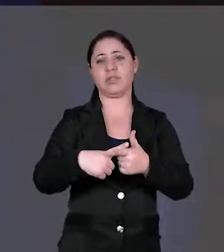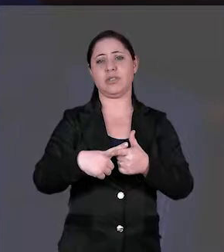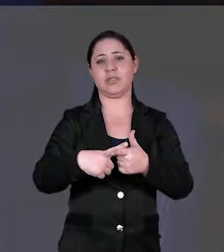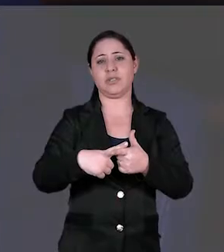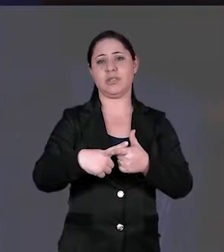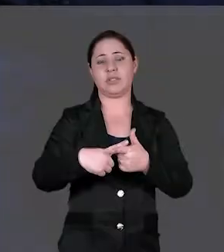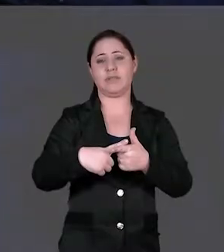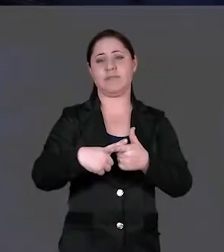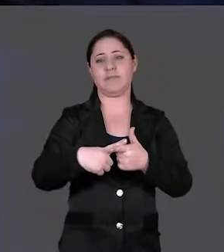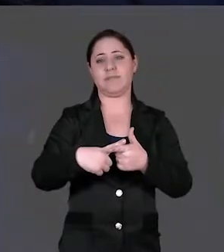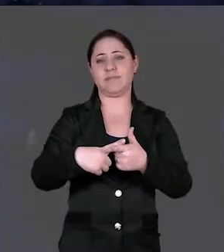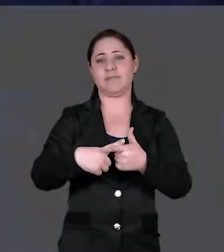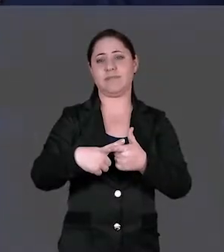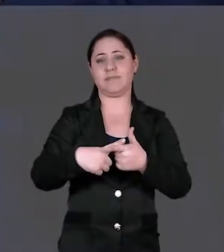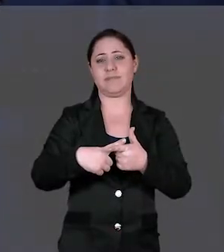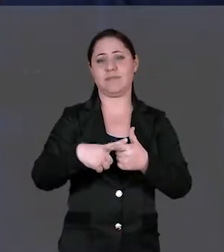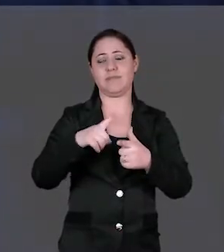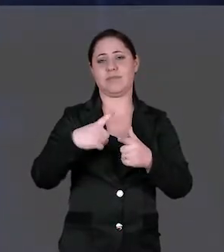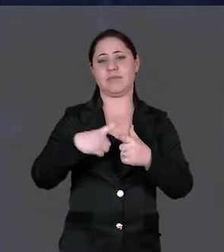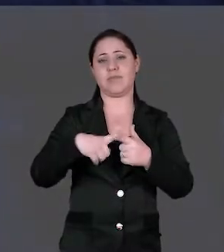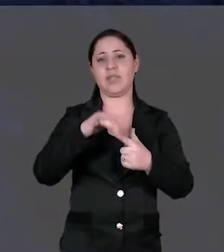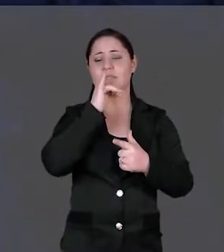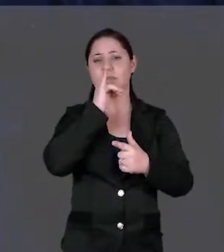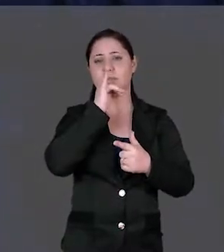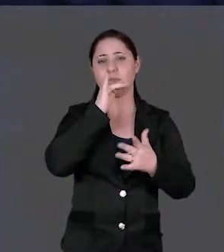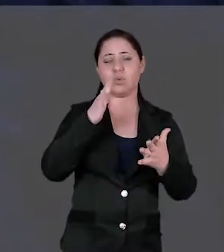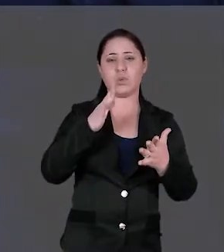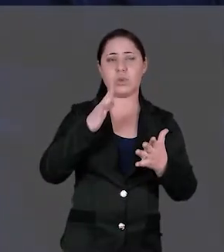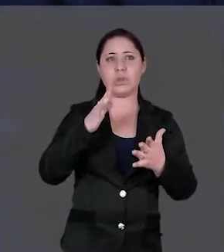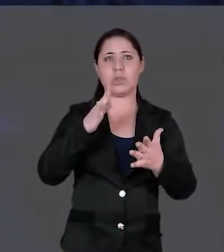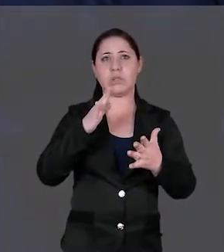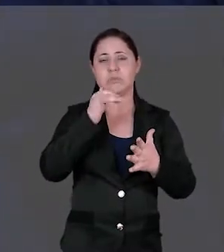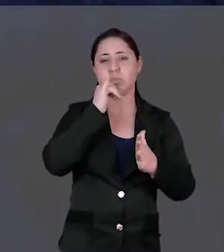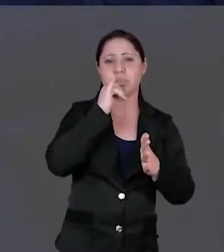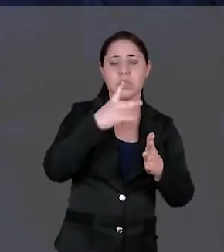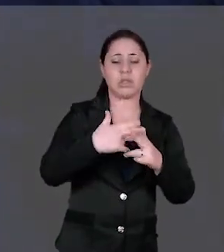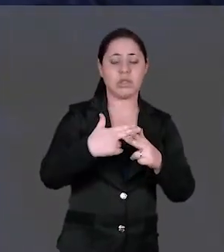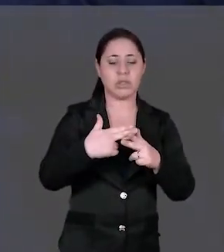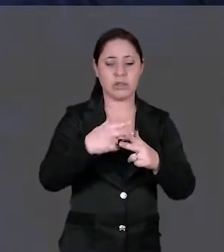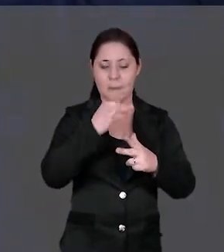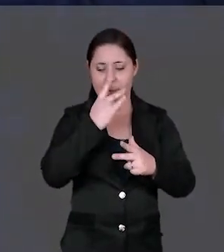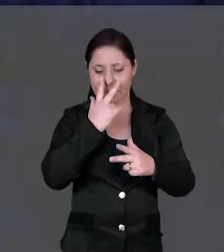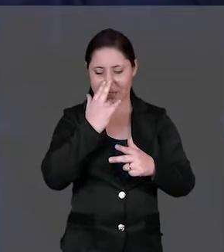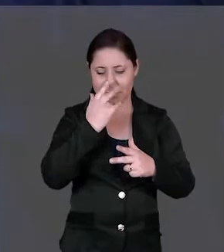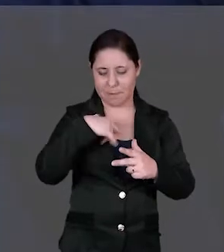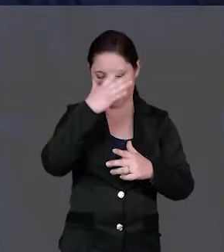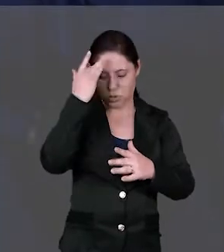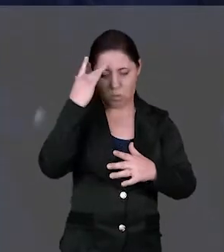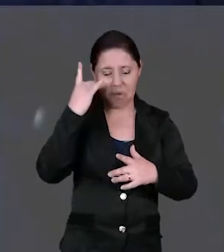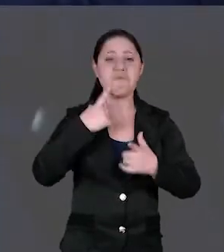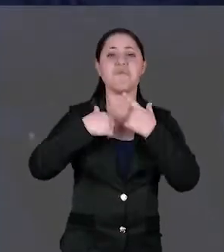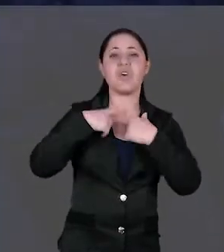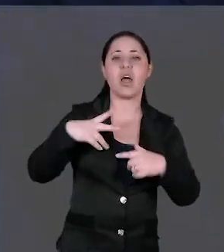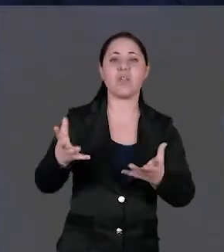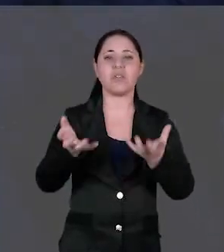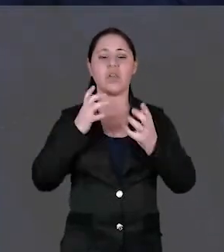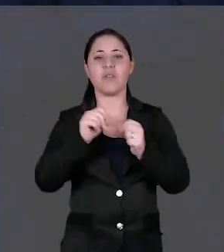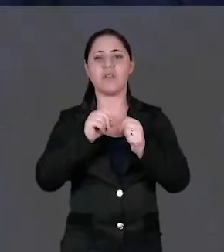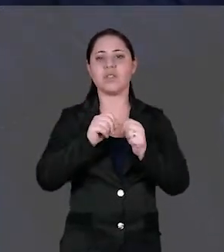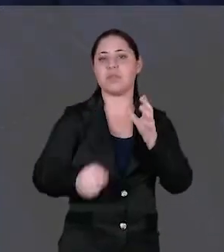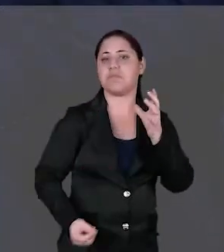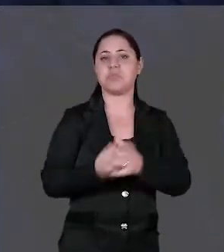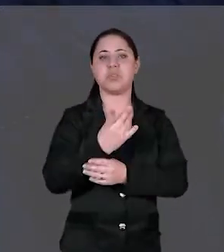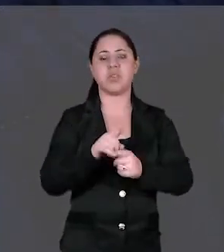acaba gerando um projeto inconstitucional por vice-iniciativa, não ser da sua atribuição, da sua competência como